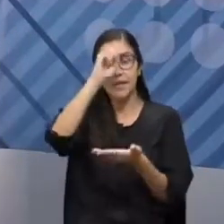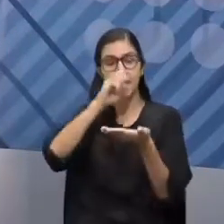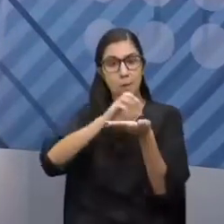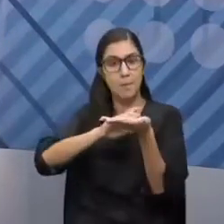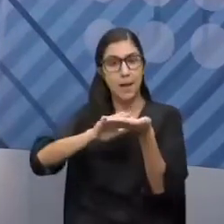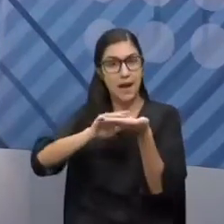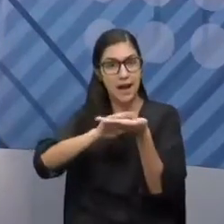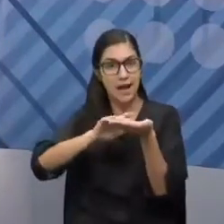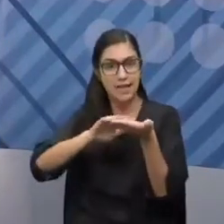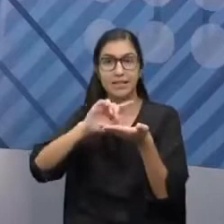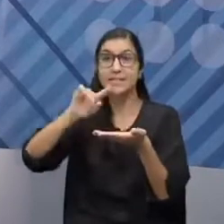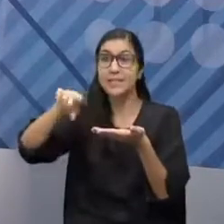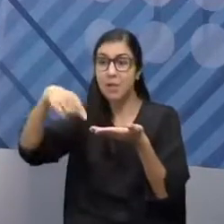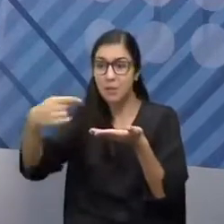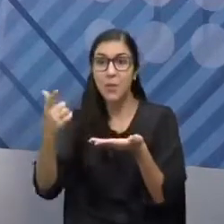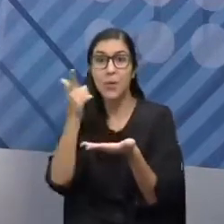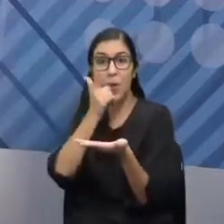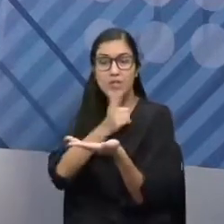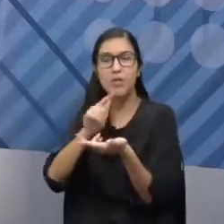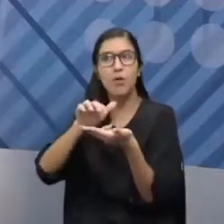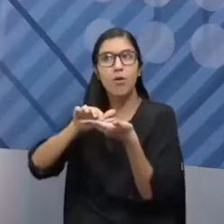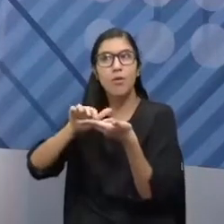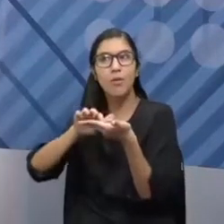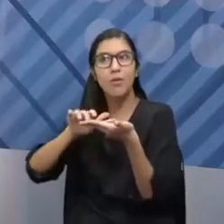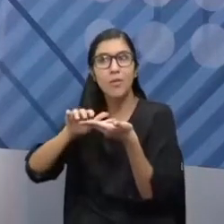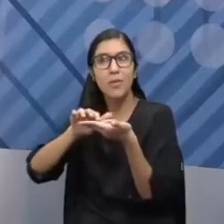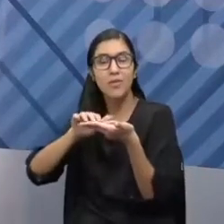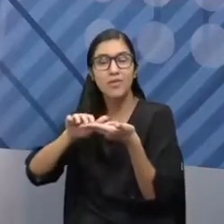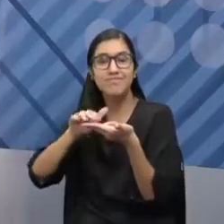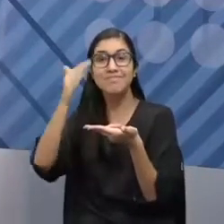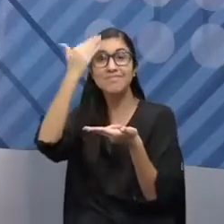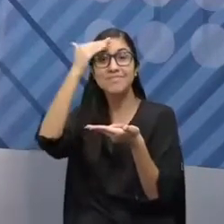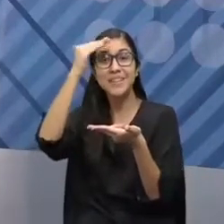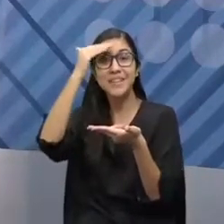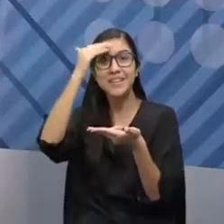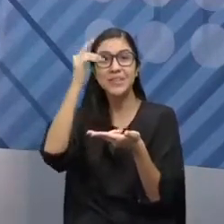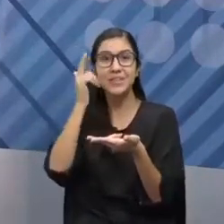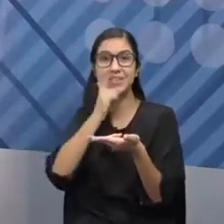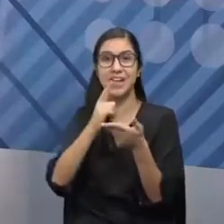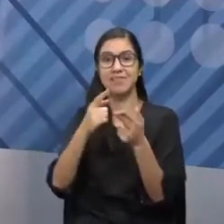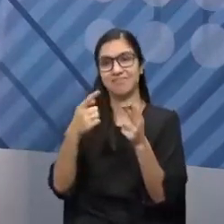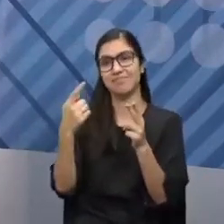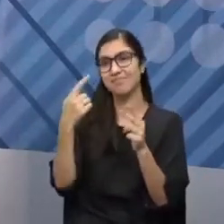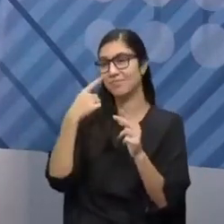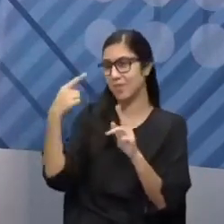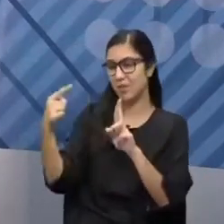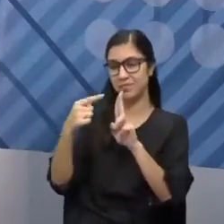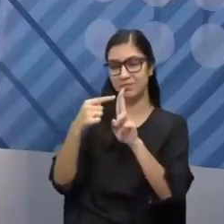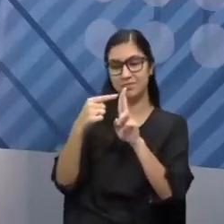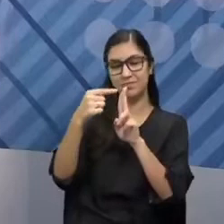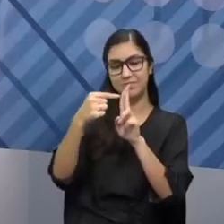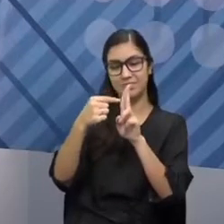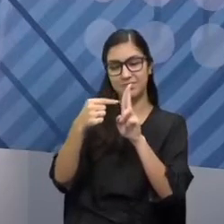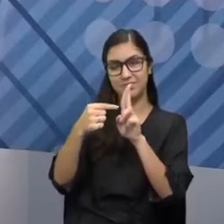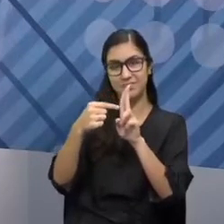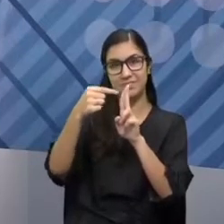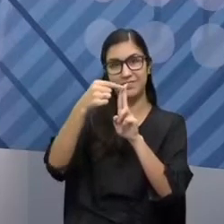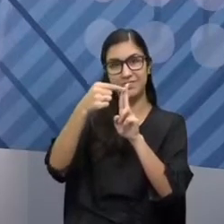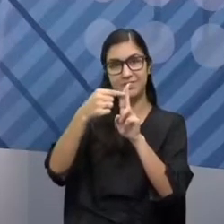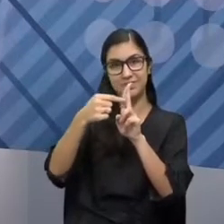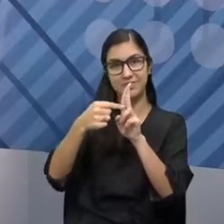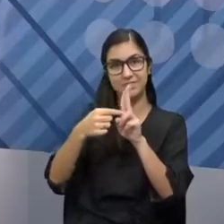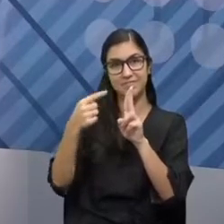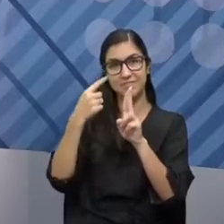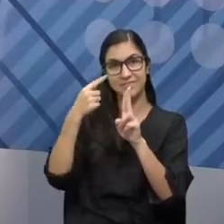braille e ele conseguiu entender as letras tocando esses pontos, né? Que eu mencionei para vocês. 1, 2, 3,